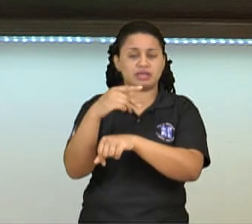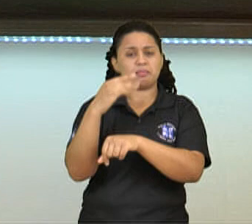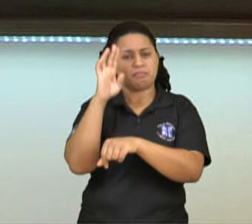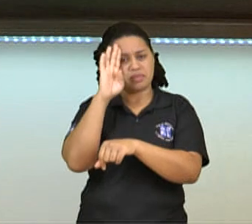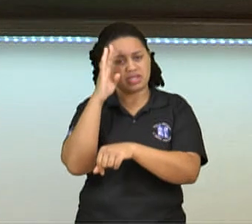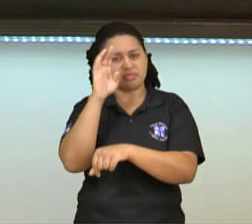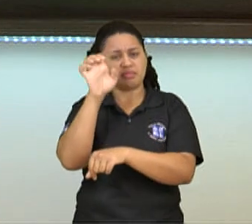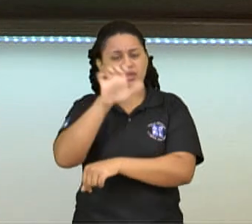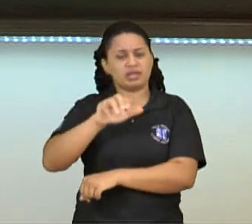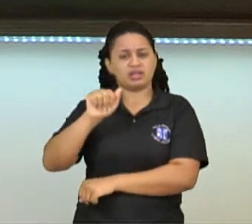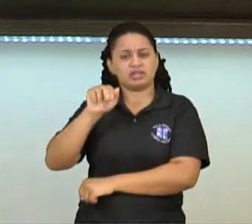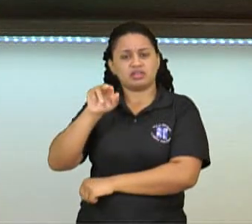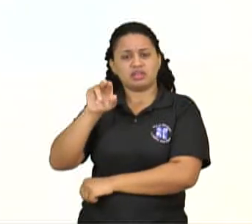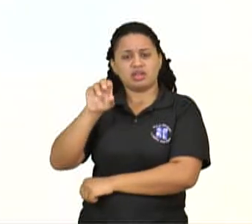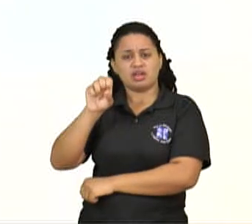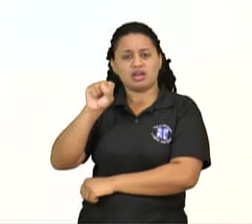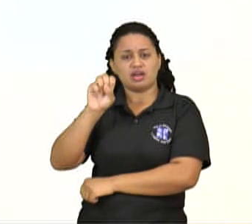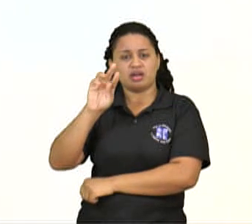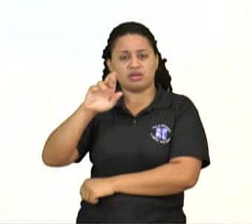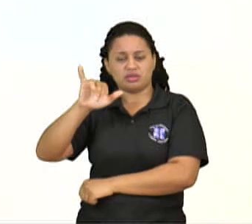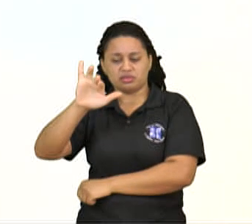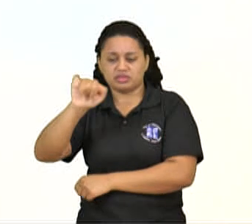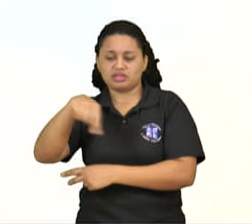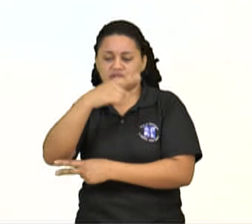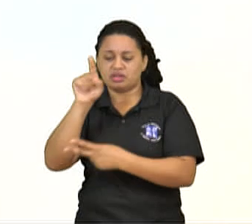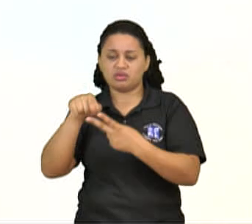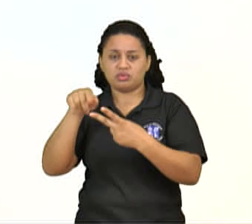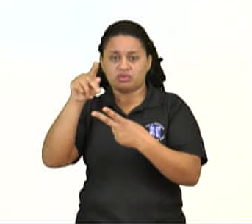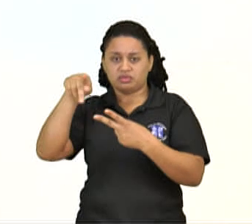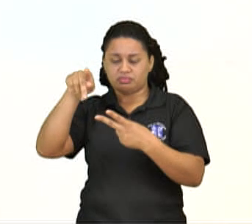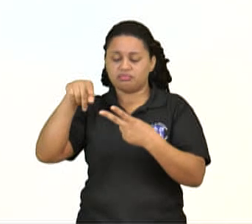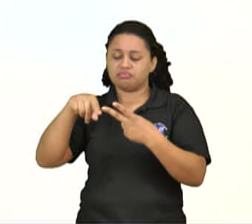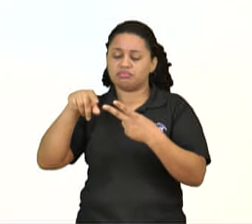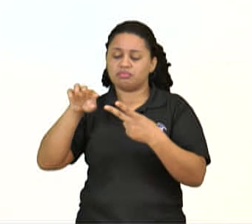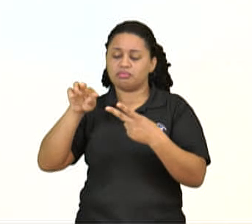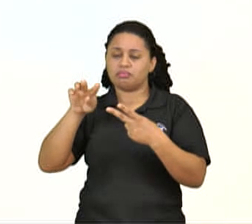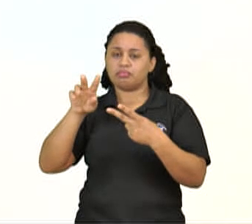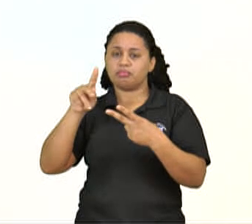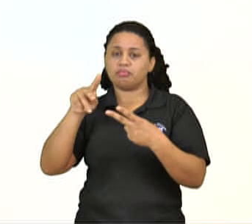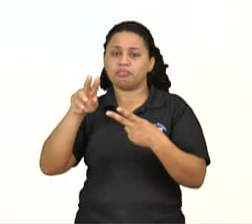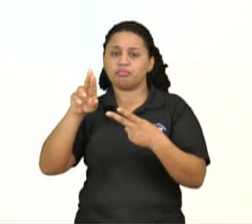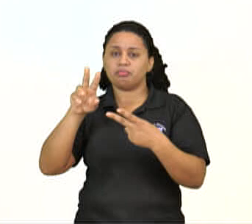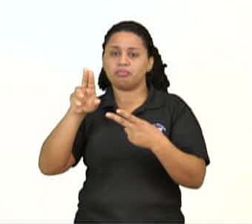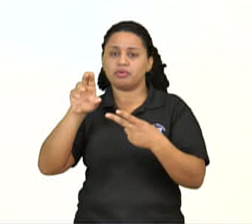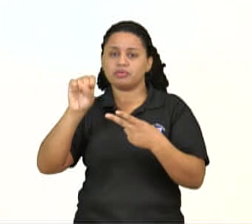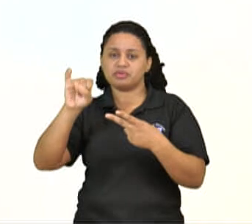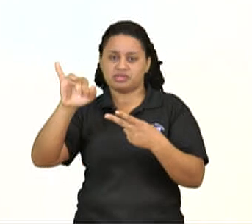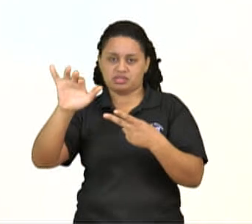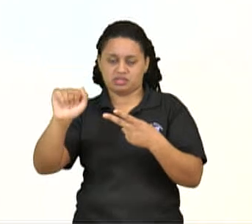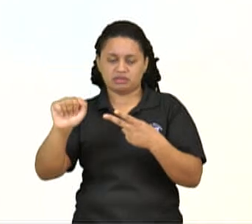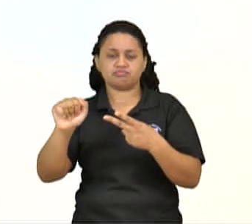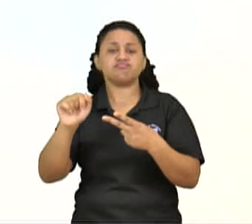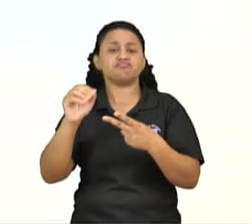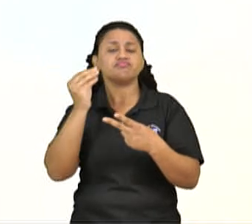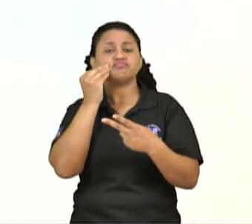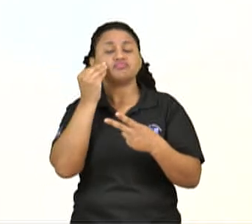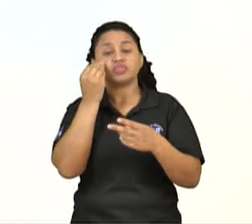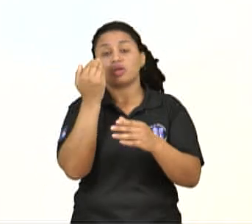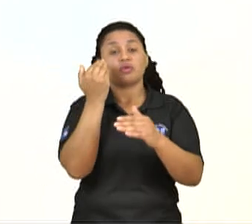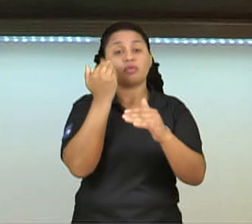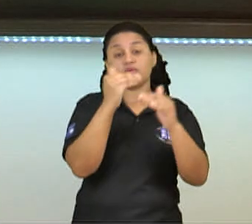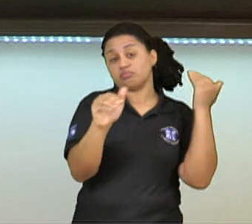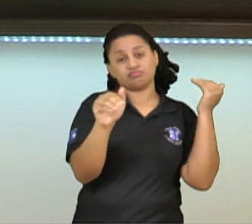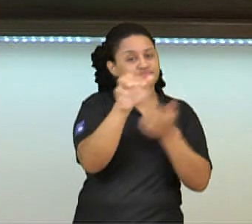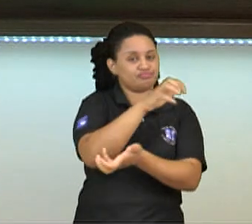da Áustria e da Prússia, e com a nobreza, desejando uma contra-revolução. E olha só,